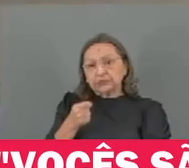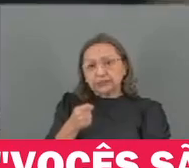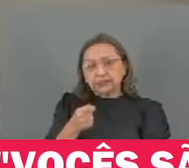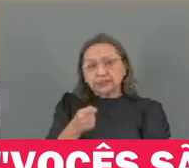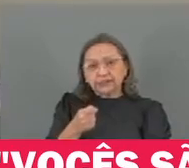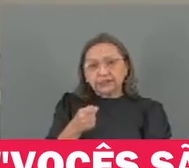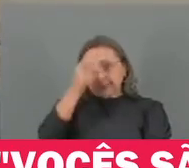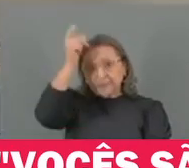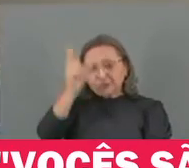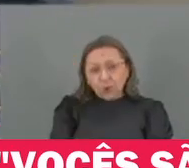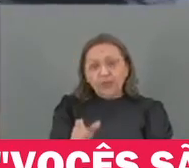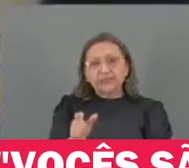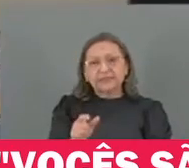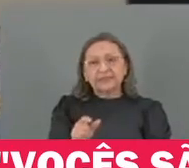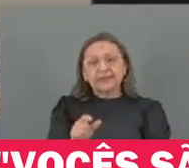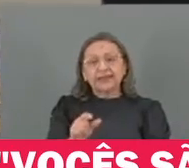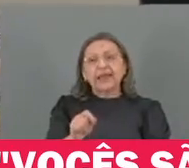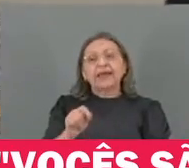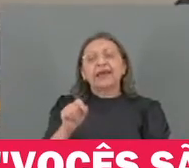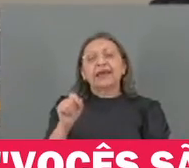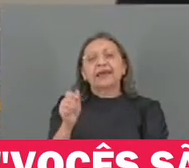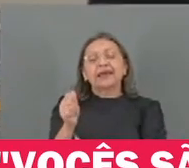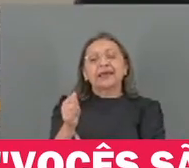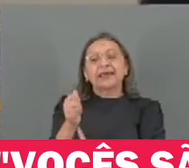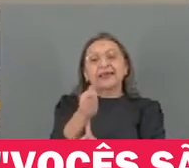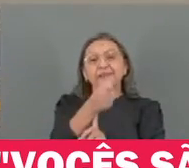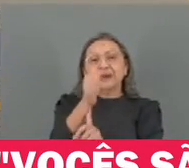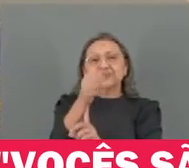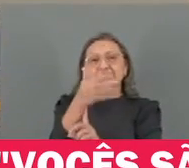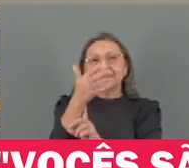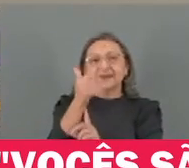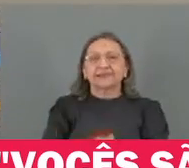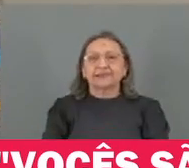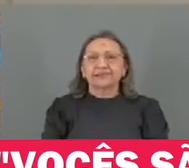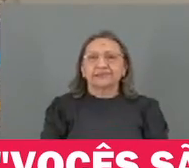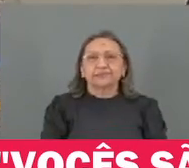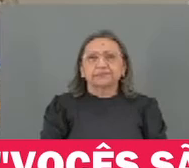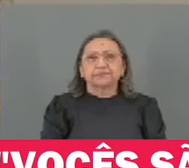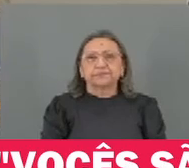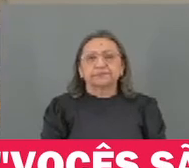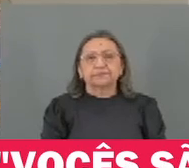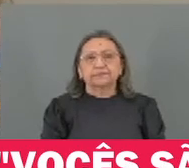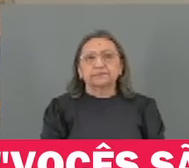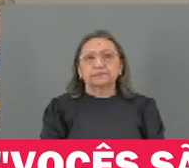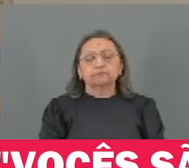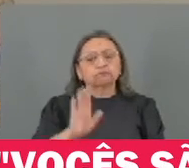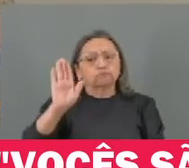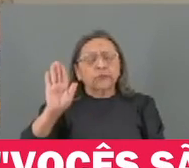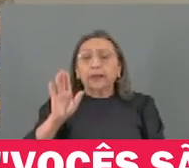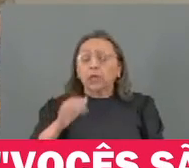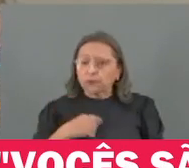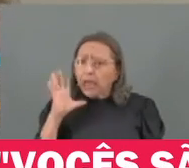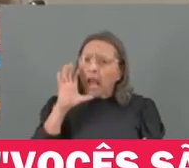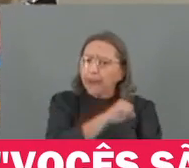Gente, só um minutinho, vamos ouvir. Posso concluir, eu vou ser breve. Vamos ouvir. Vou ser breve. Eu não vou ocupar os meus 20 minutos.